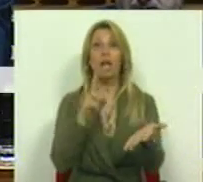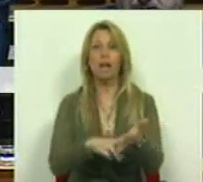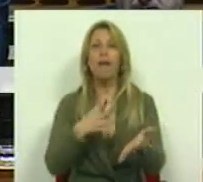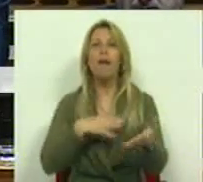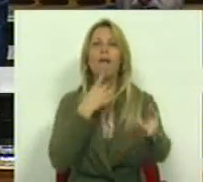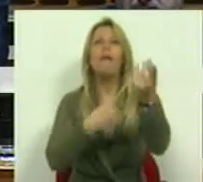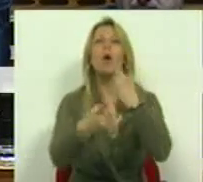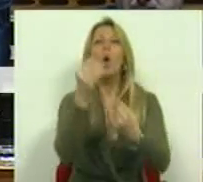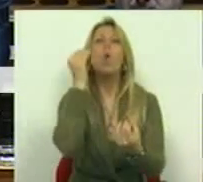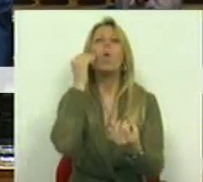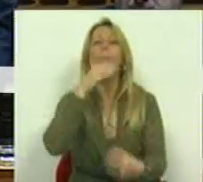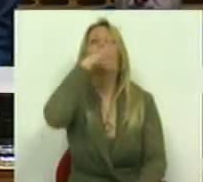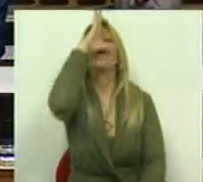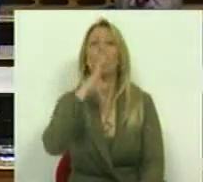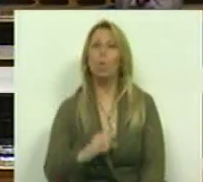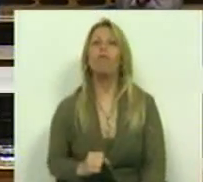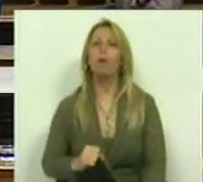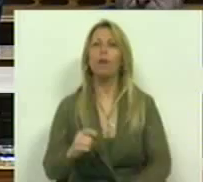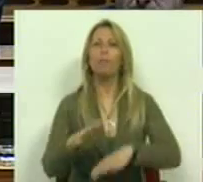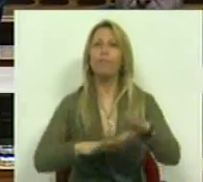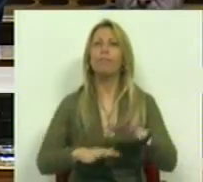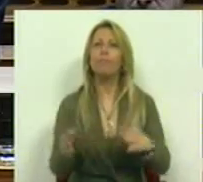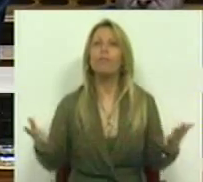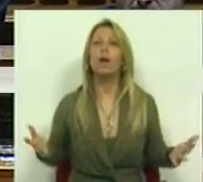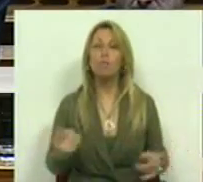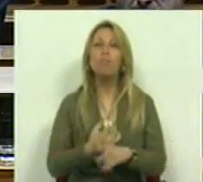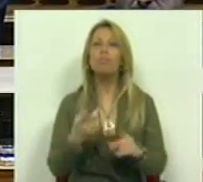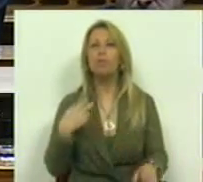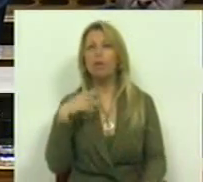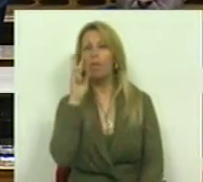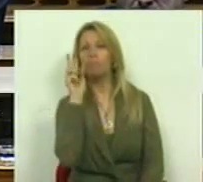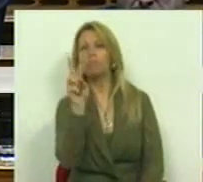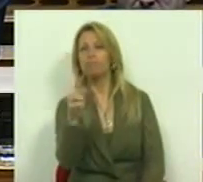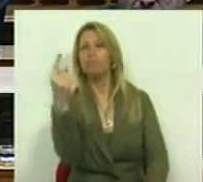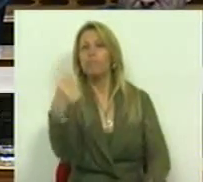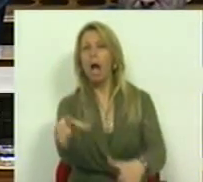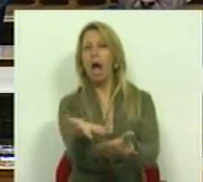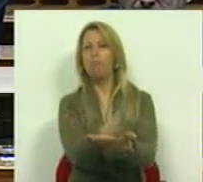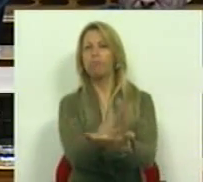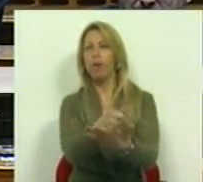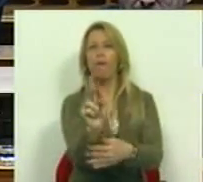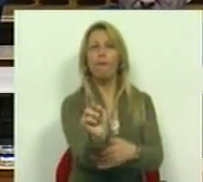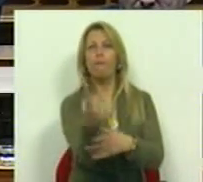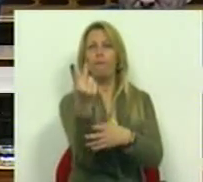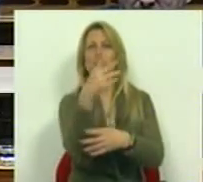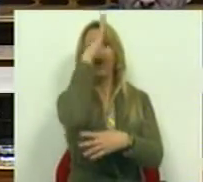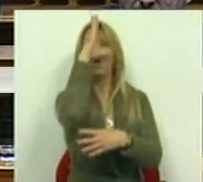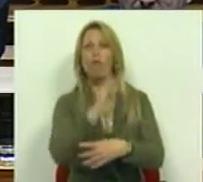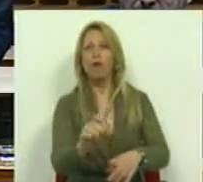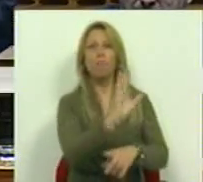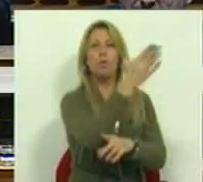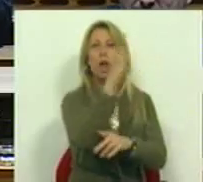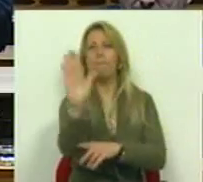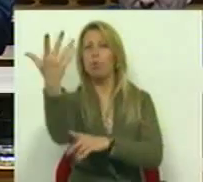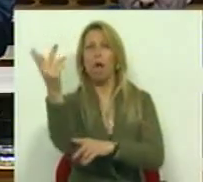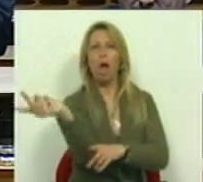como é que o Governo se comporta, porque encontro uma grave duplicidade do Governo nas suas prioridades.